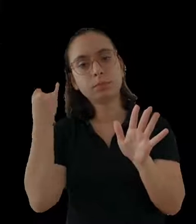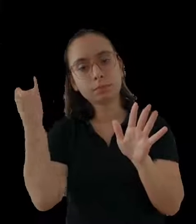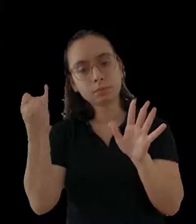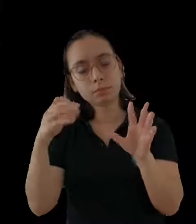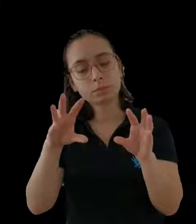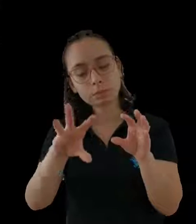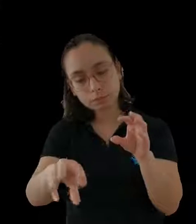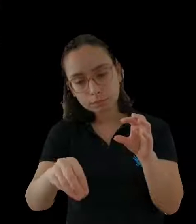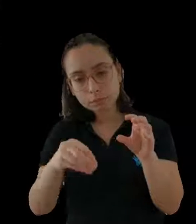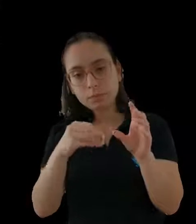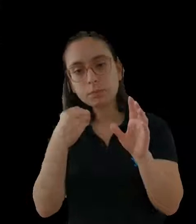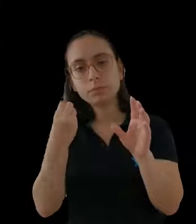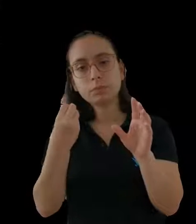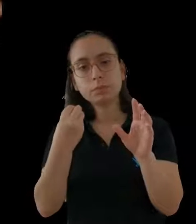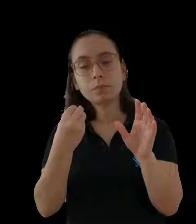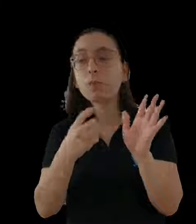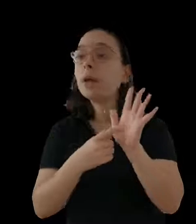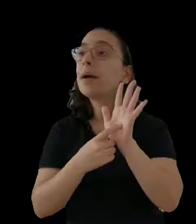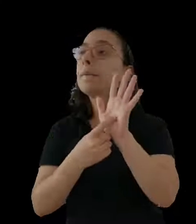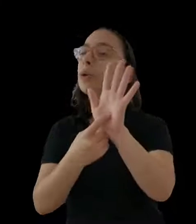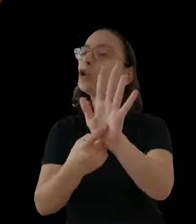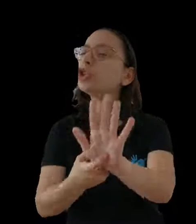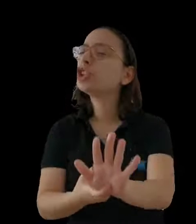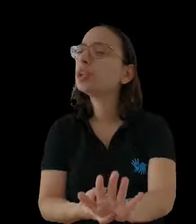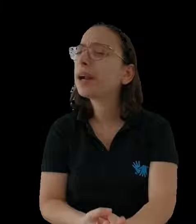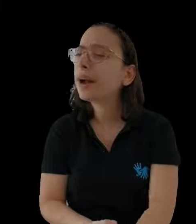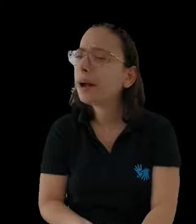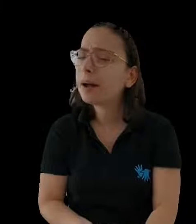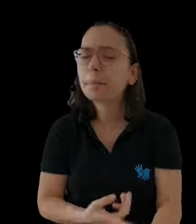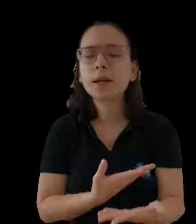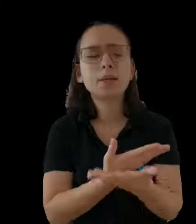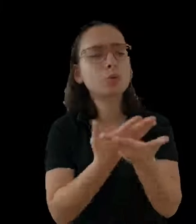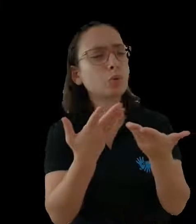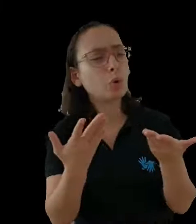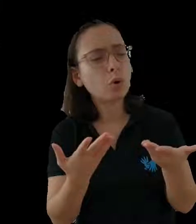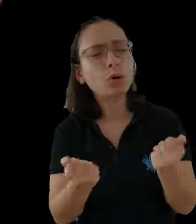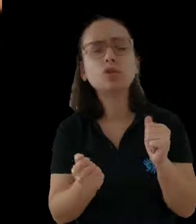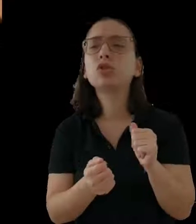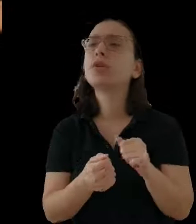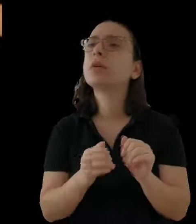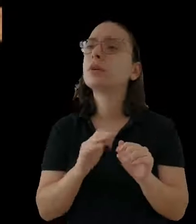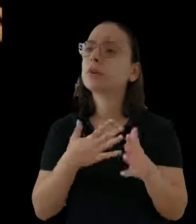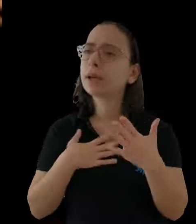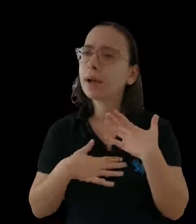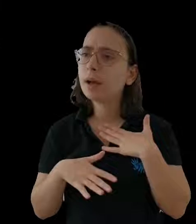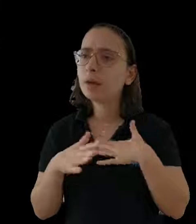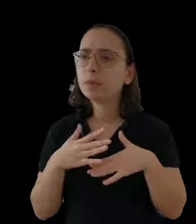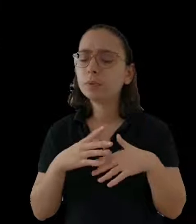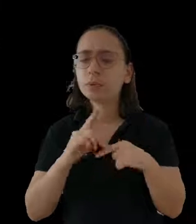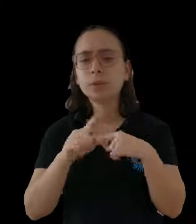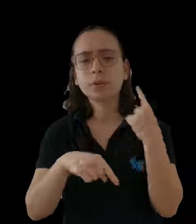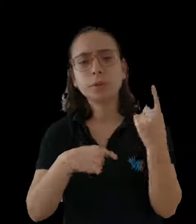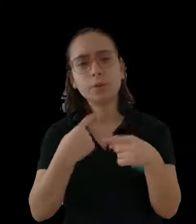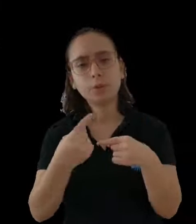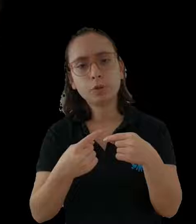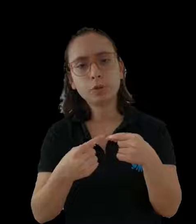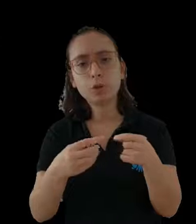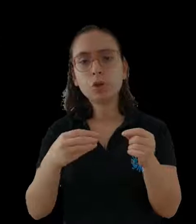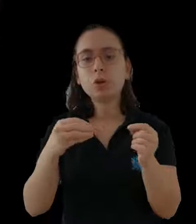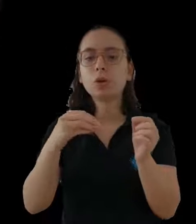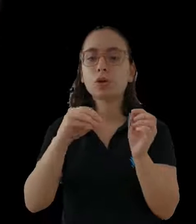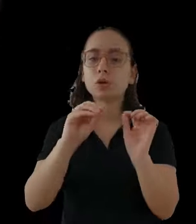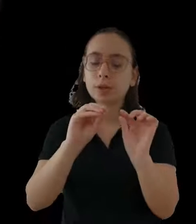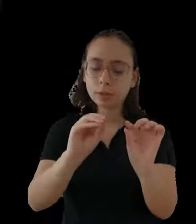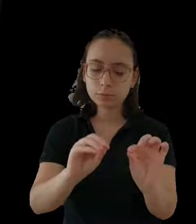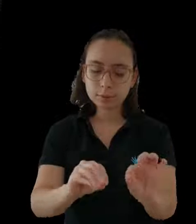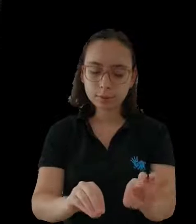quando vocês pegarem o adereço é sempre apresentar para todos com calma e depois